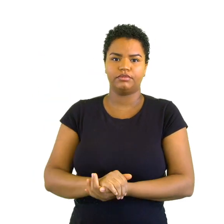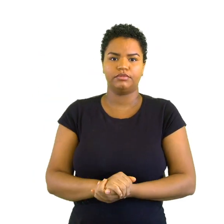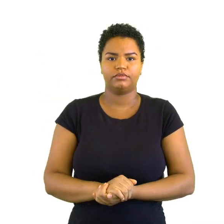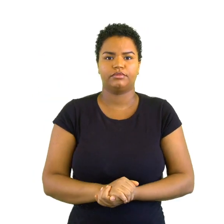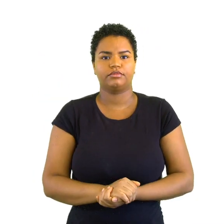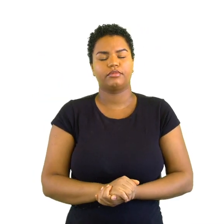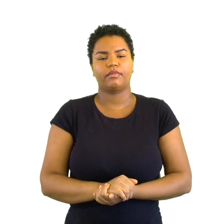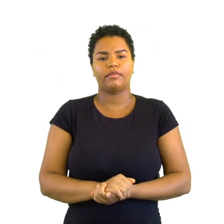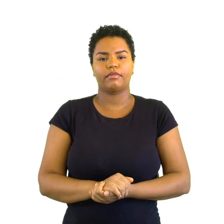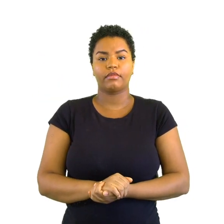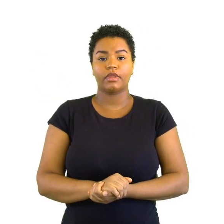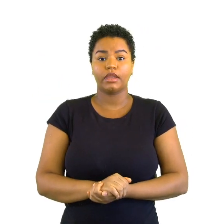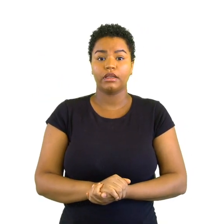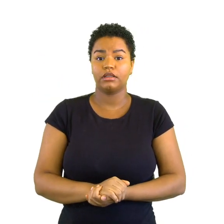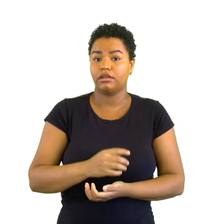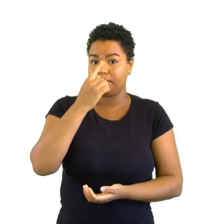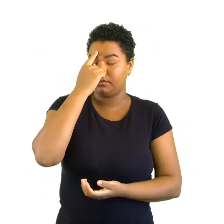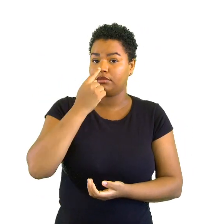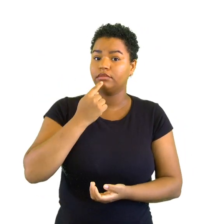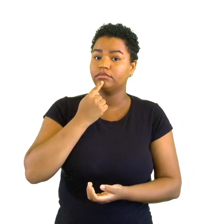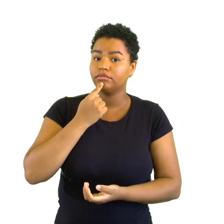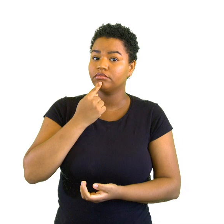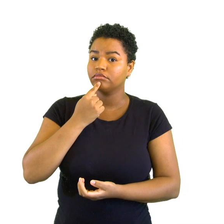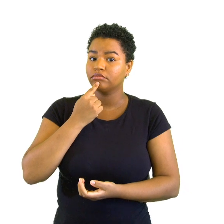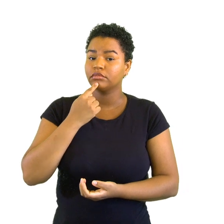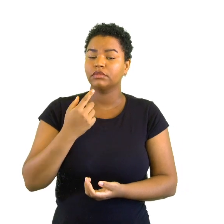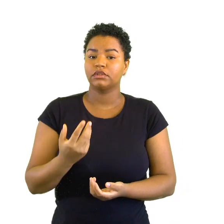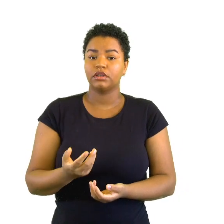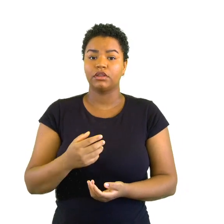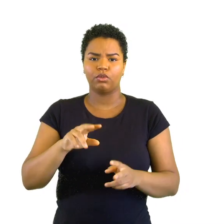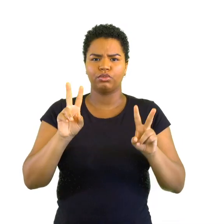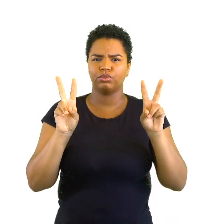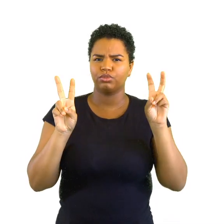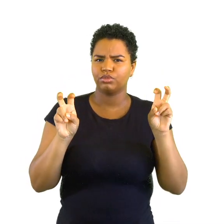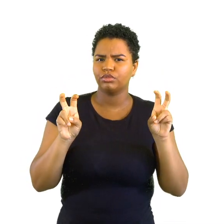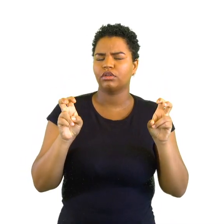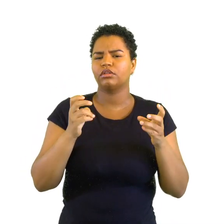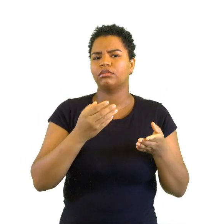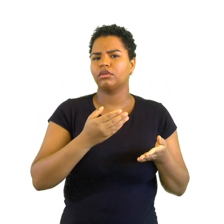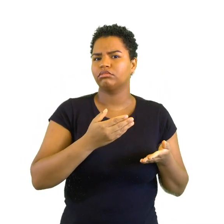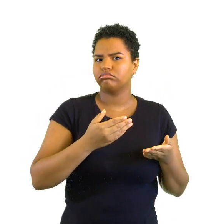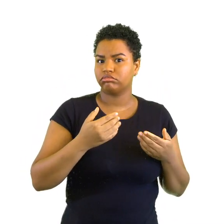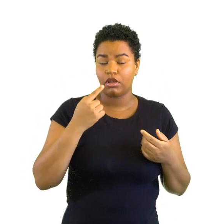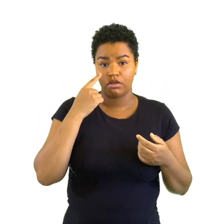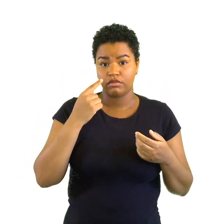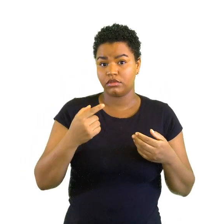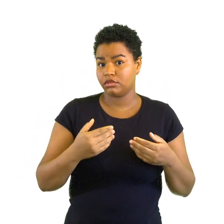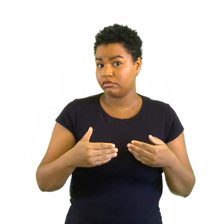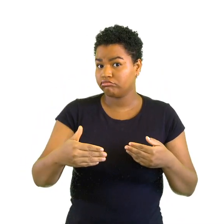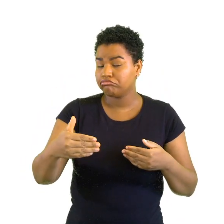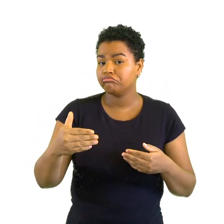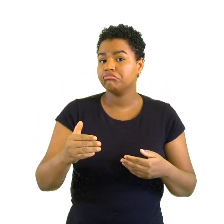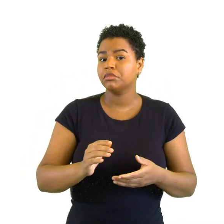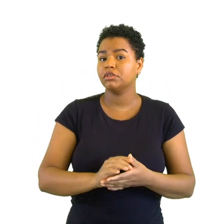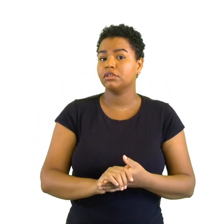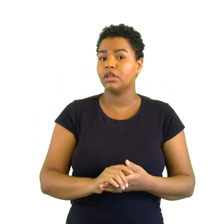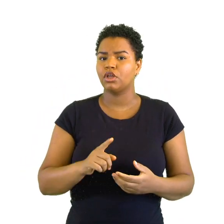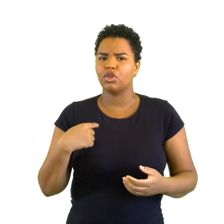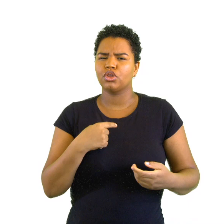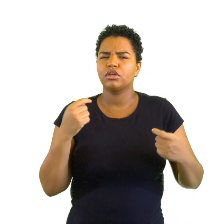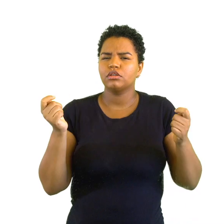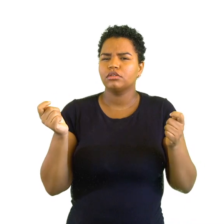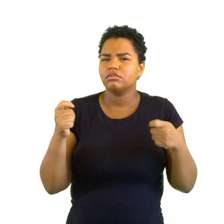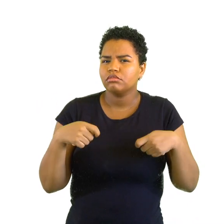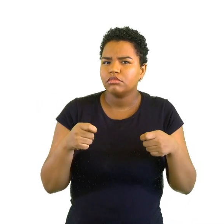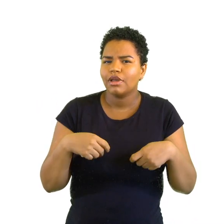the Zoo e uma imagem. A partir desse título e a partir dessa imagem, nós podemos deduzir do